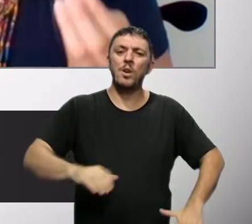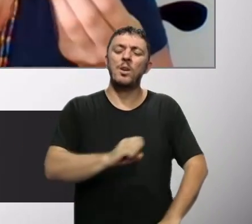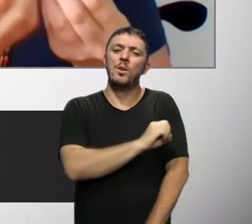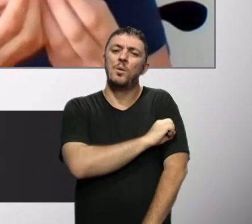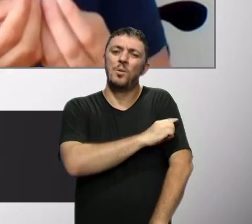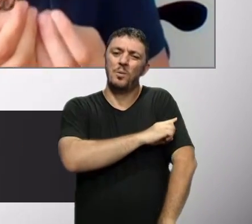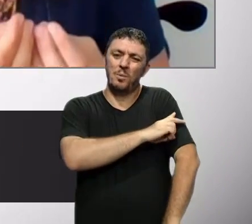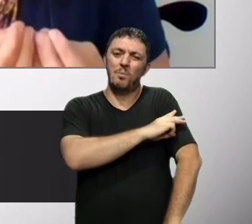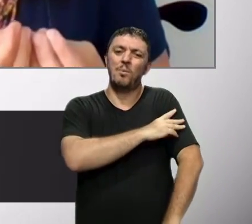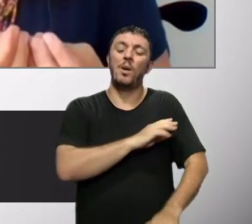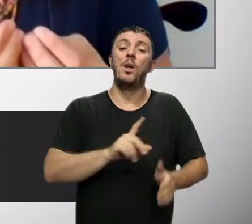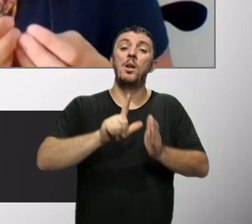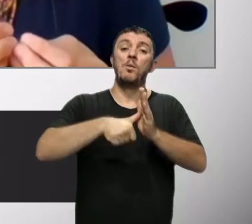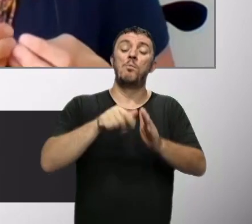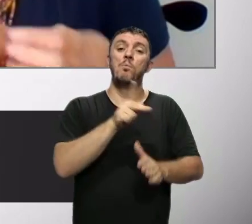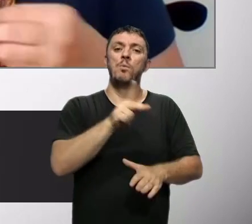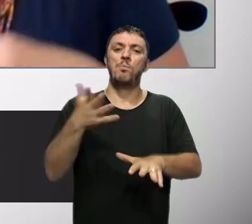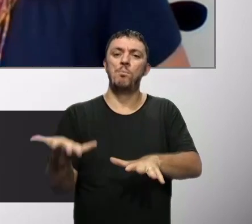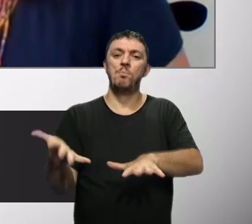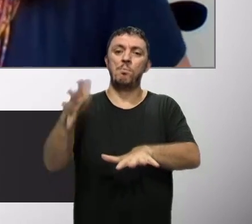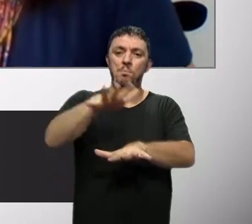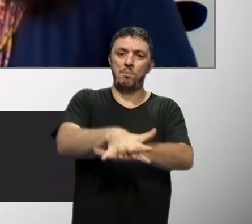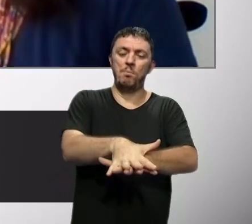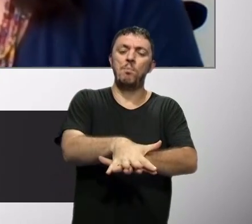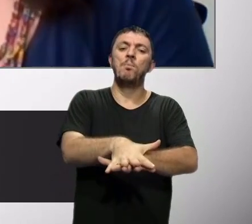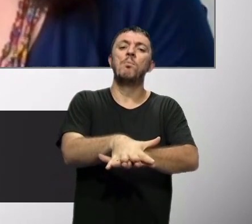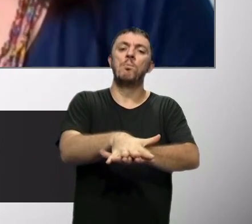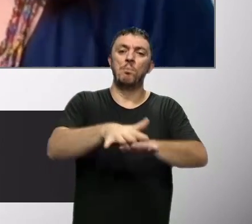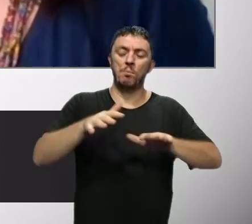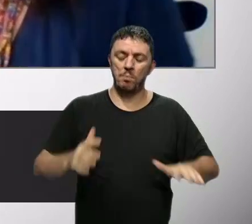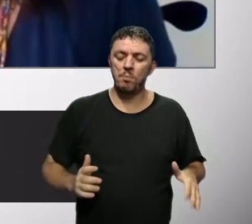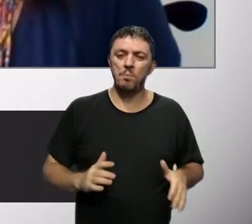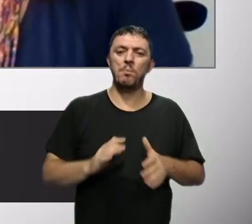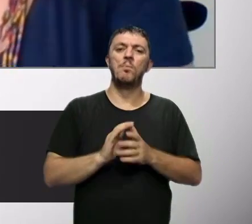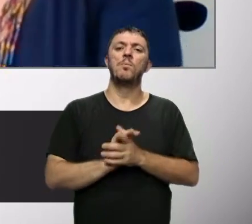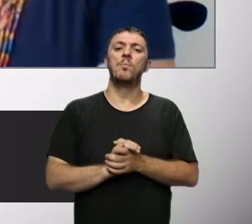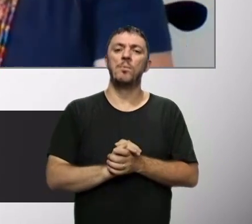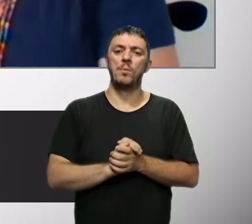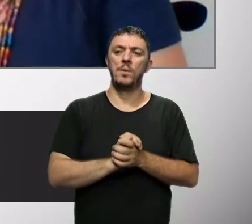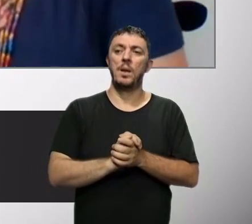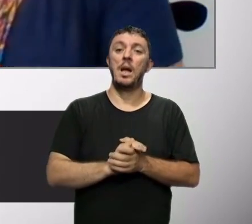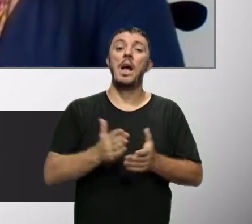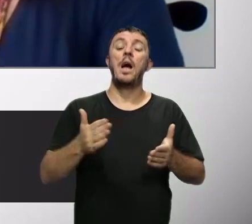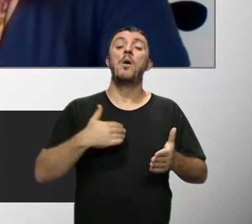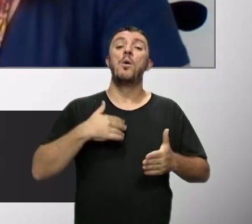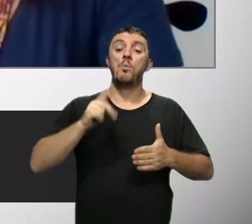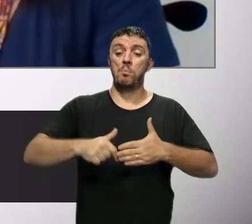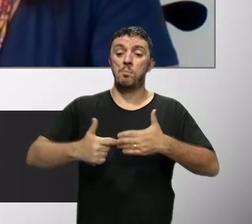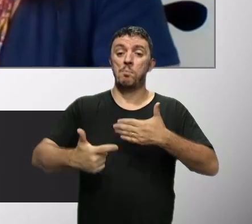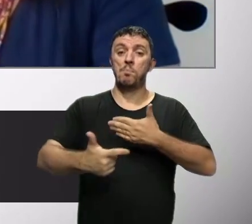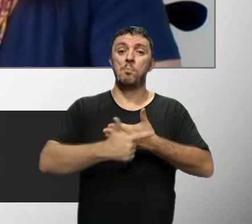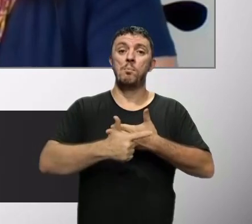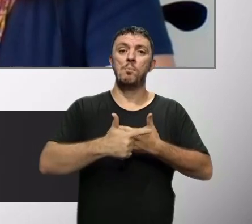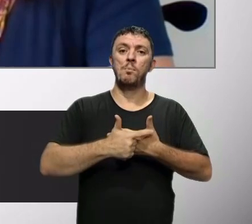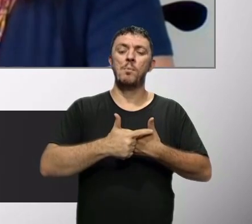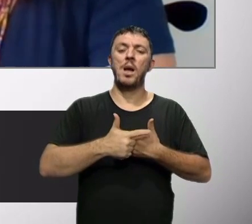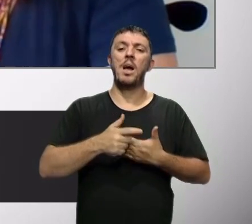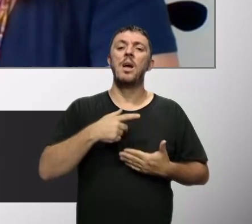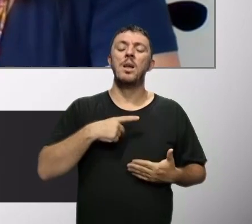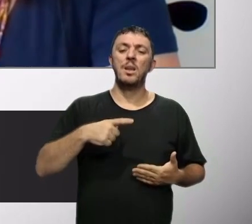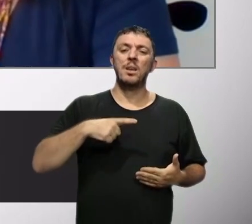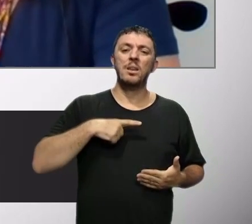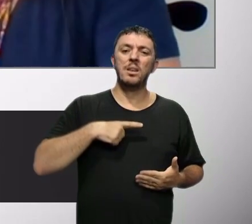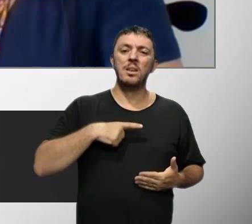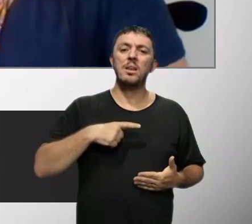como professora da inclusão, e hoje eu estou no papel de formadora da rede que eu